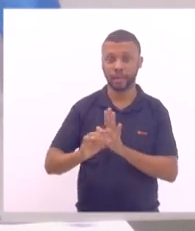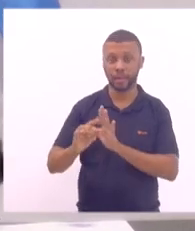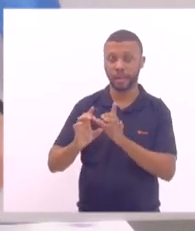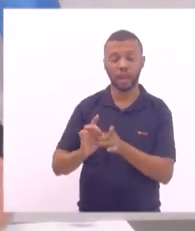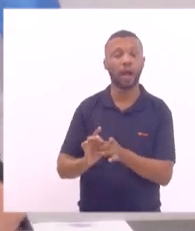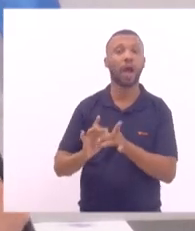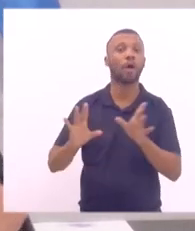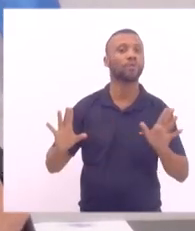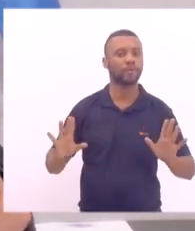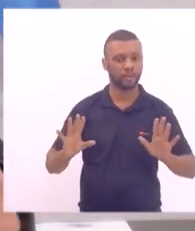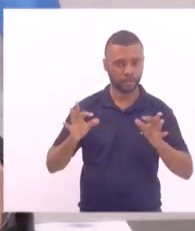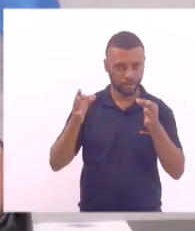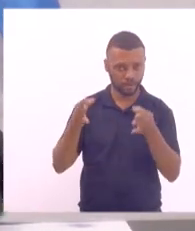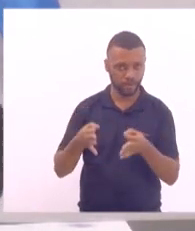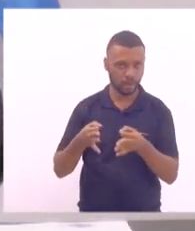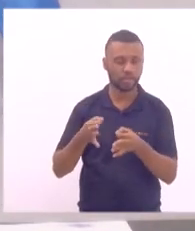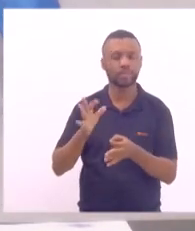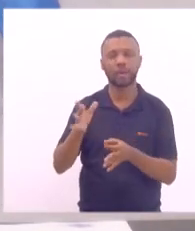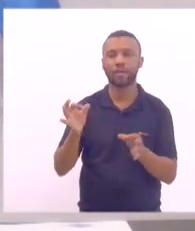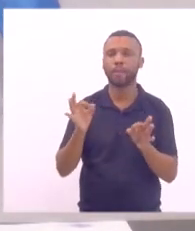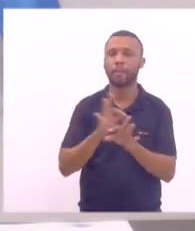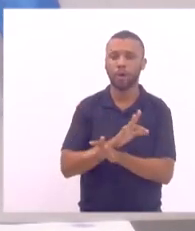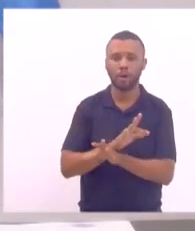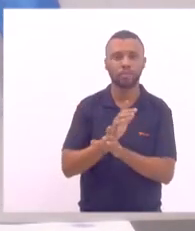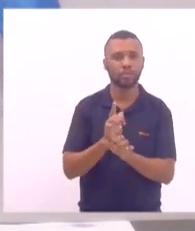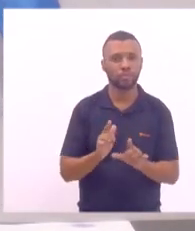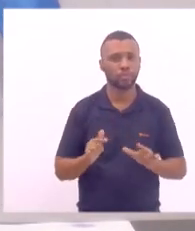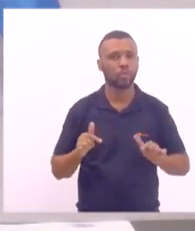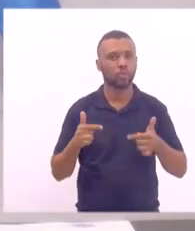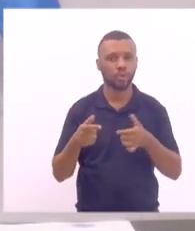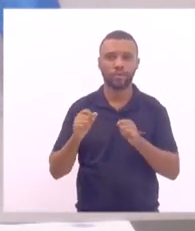está certo? Já autorizou o que já foi feito, não é isso?